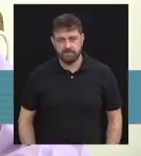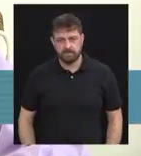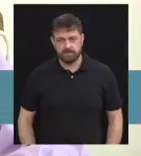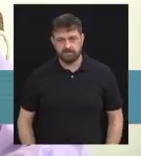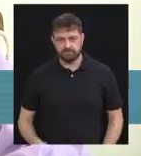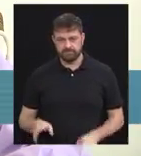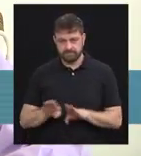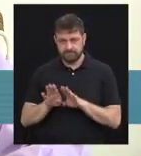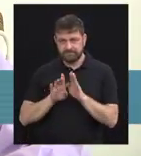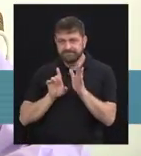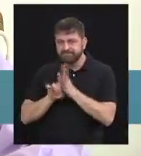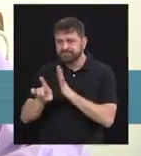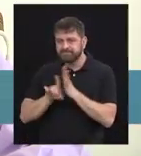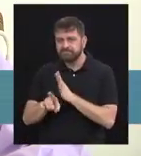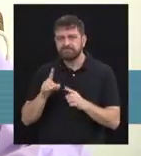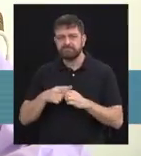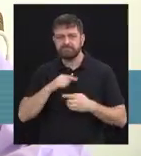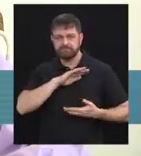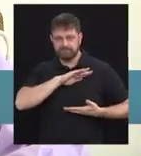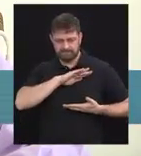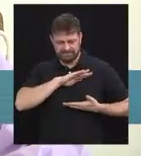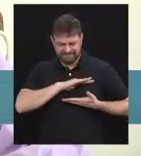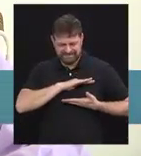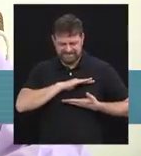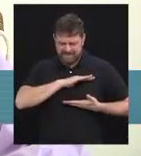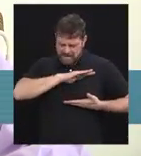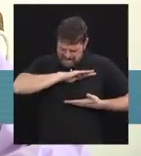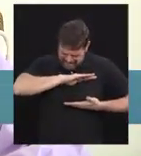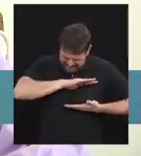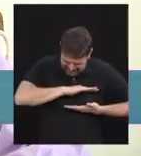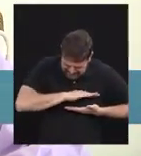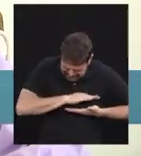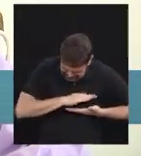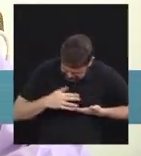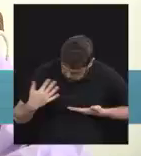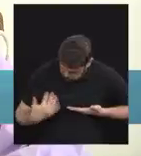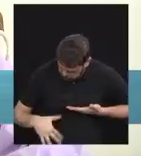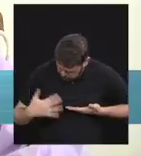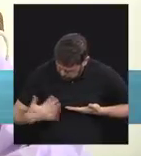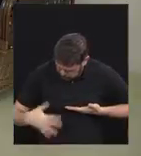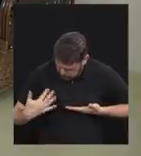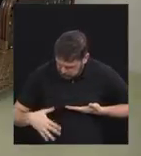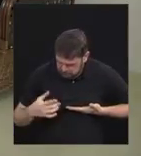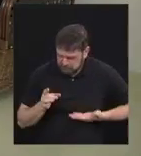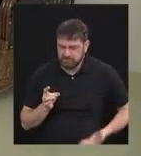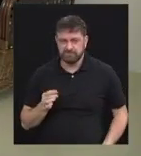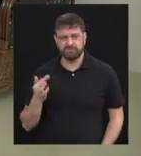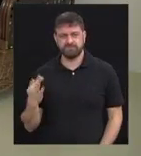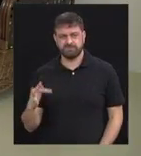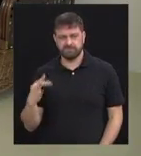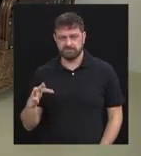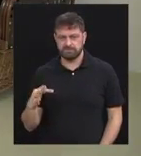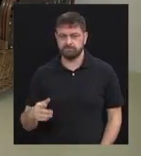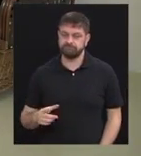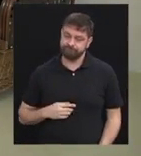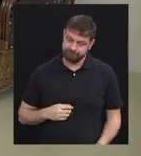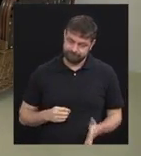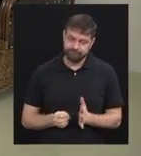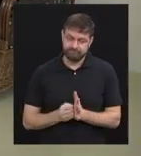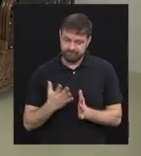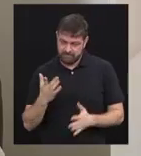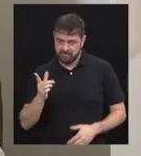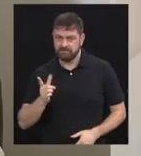Olha só essa questão. Por que a mamografia aperta tanto os seios? Tem outra alternativa? Às vezes